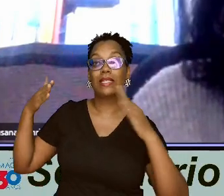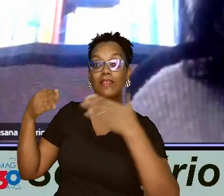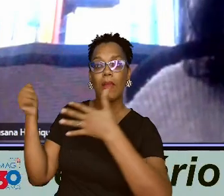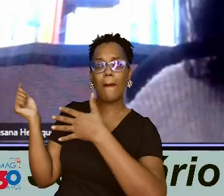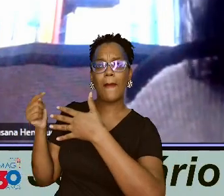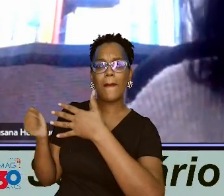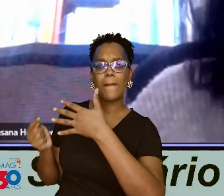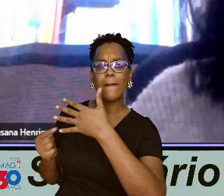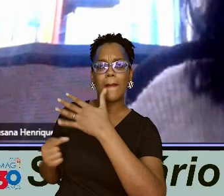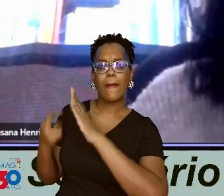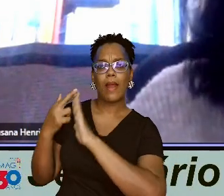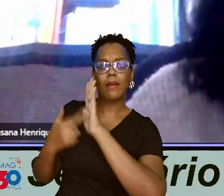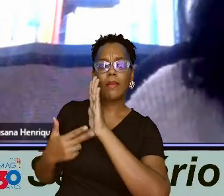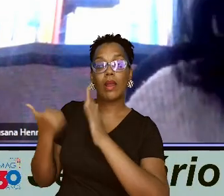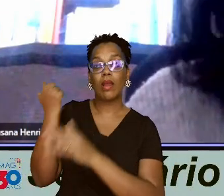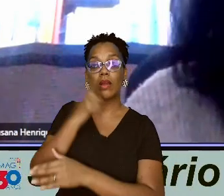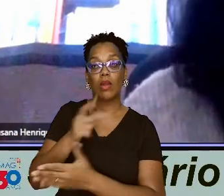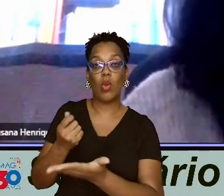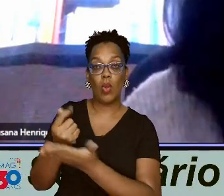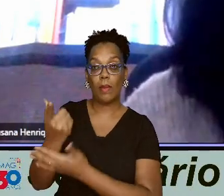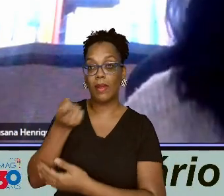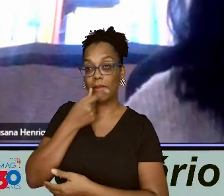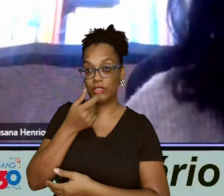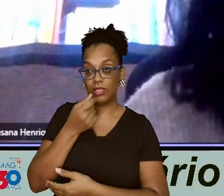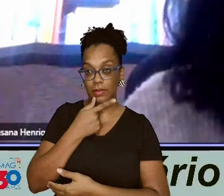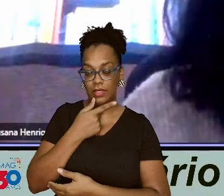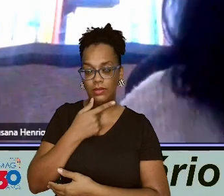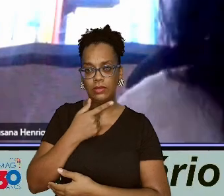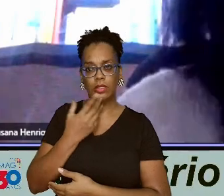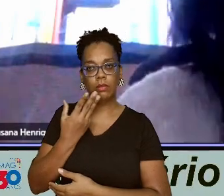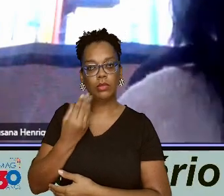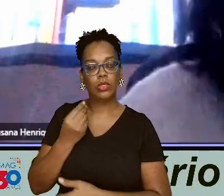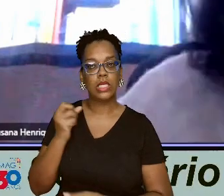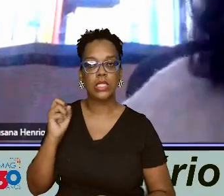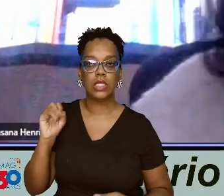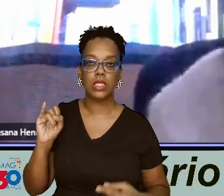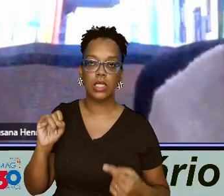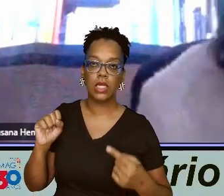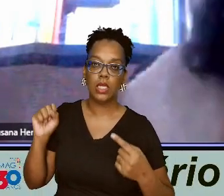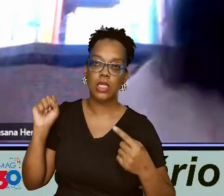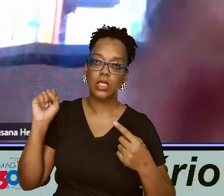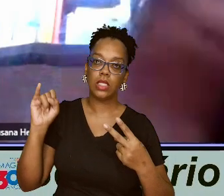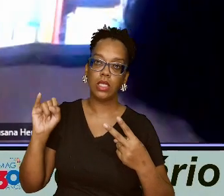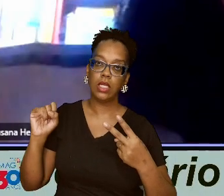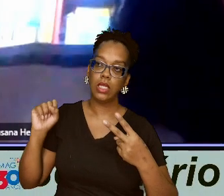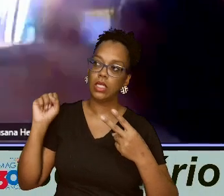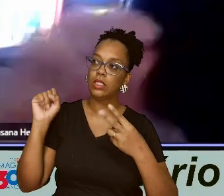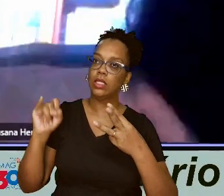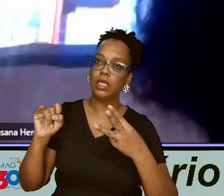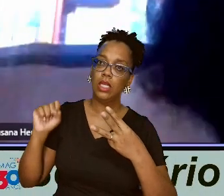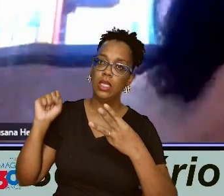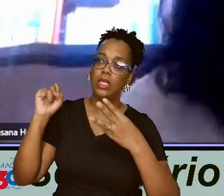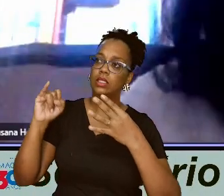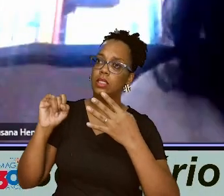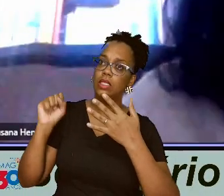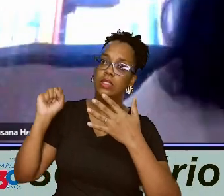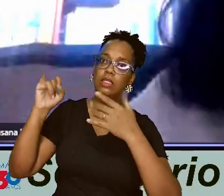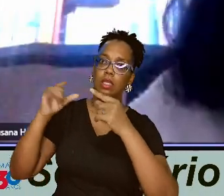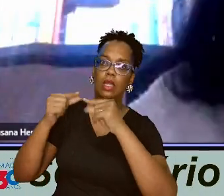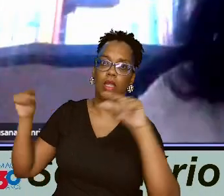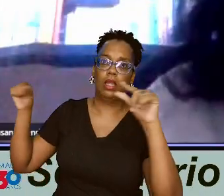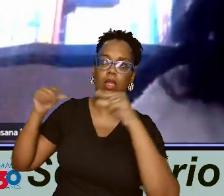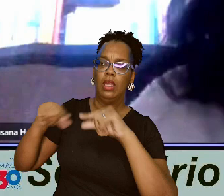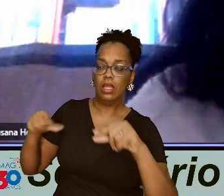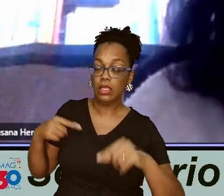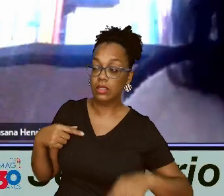para concessão de medicamento. E era tanto era se for isso, faz tal coisa, se for aquilo, faz tal coisa. Que você falava assim,